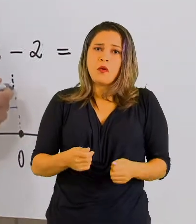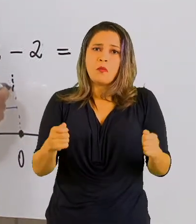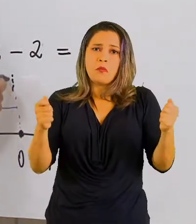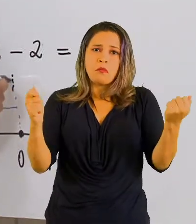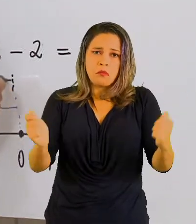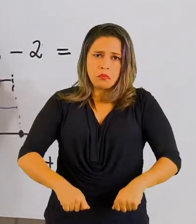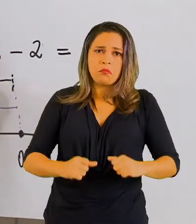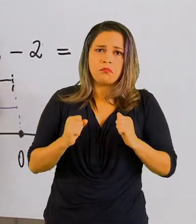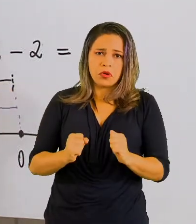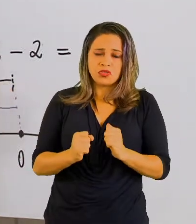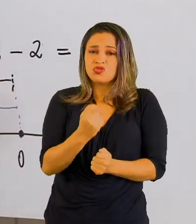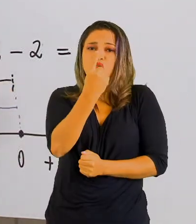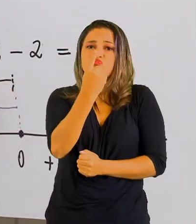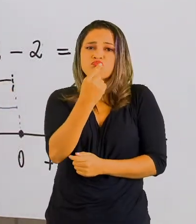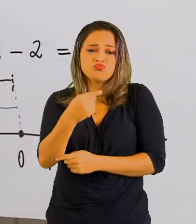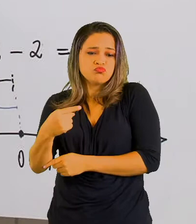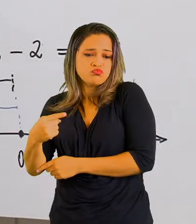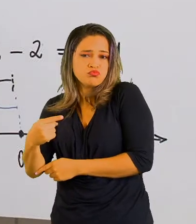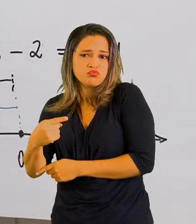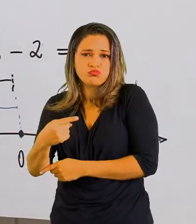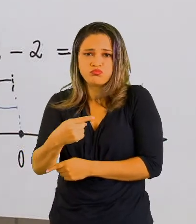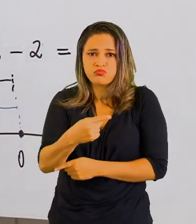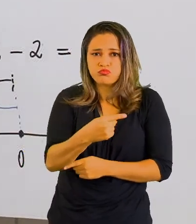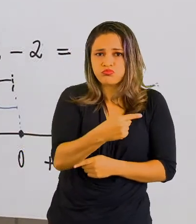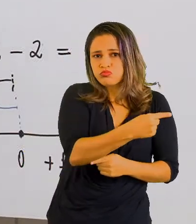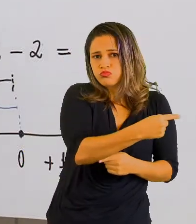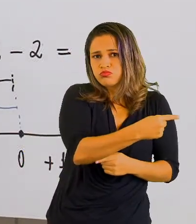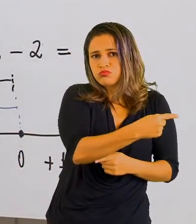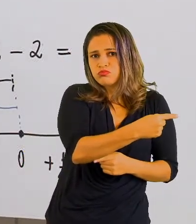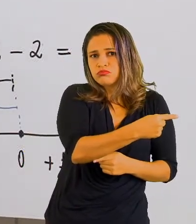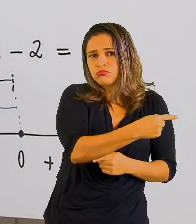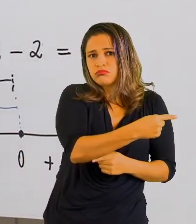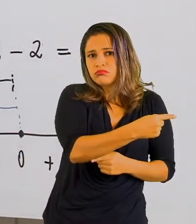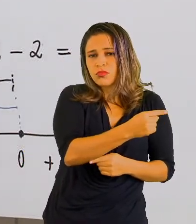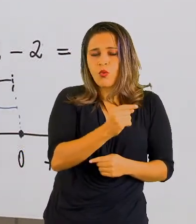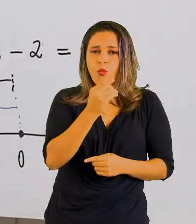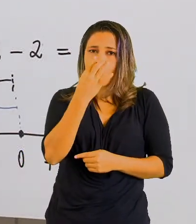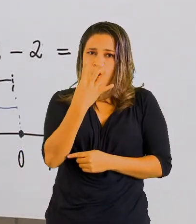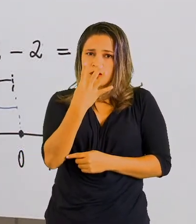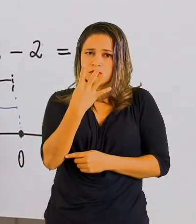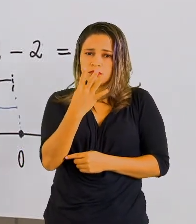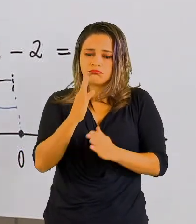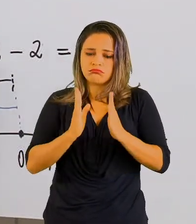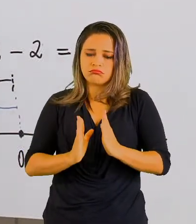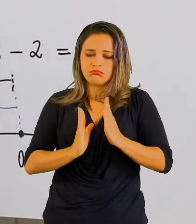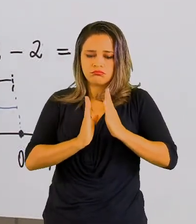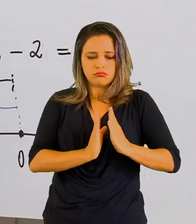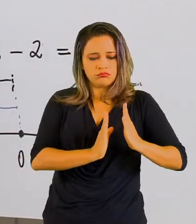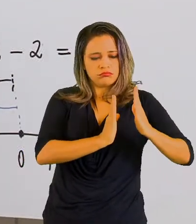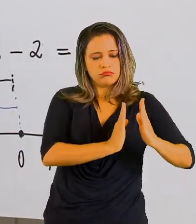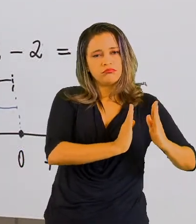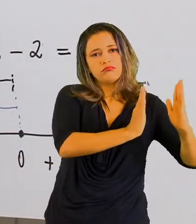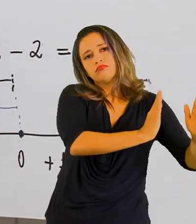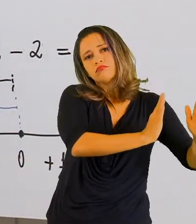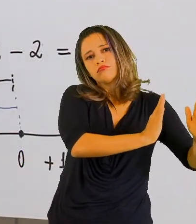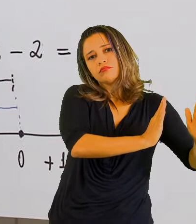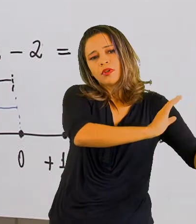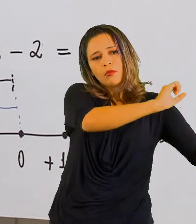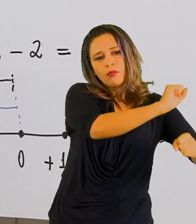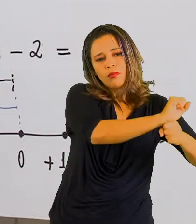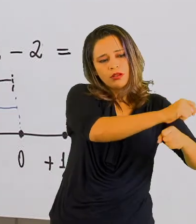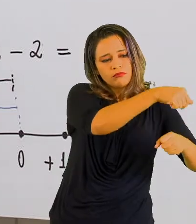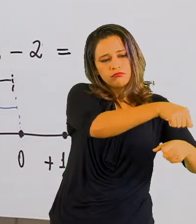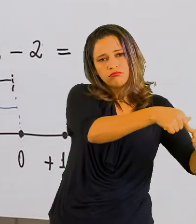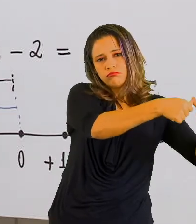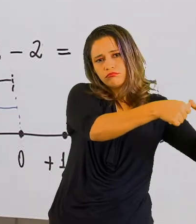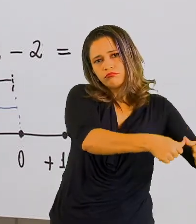um único deslocamento de 4 unidades da direita para a esquerda. E eu pararia na